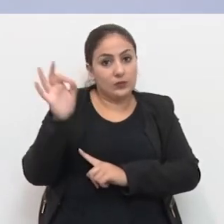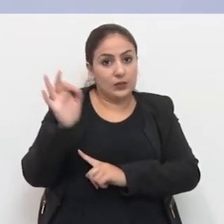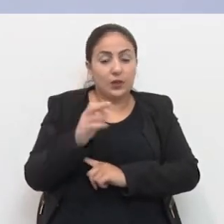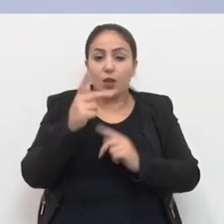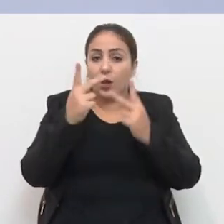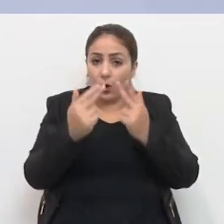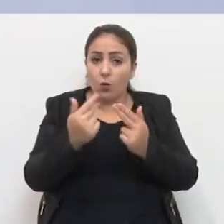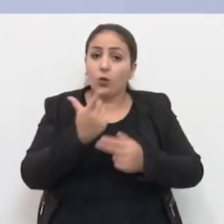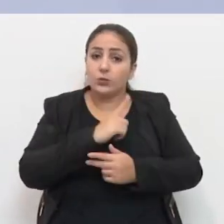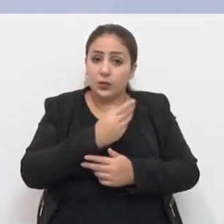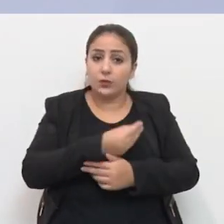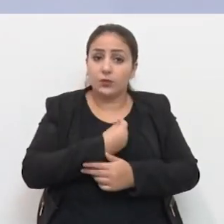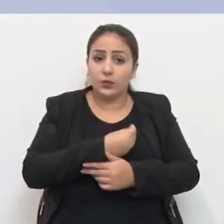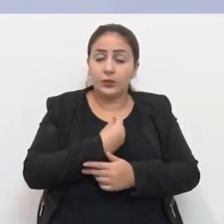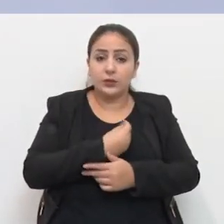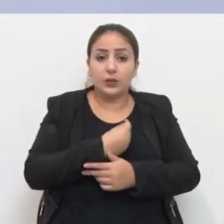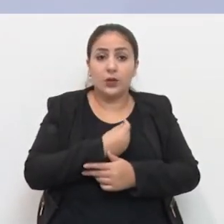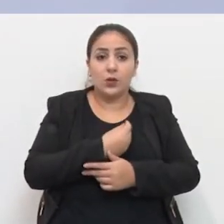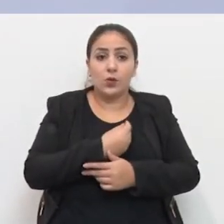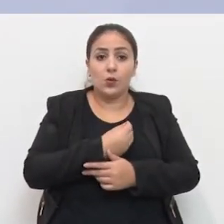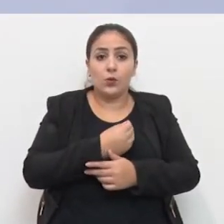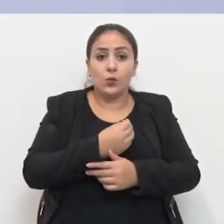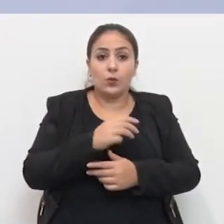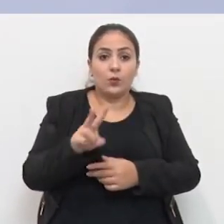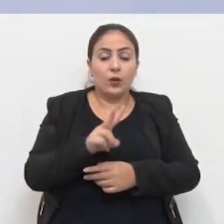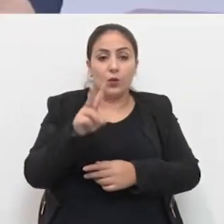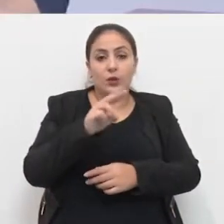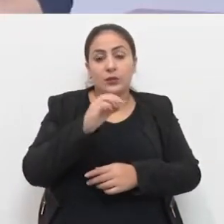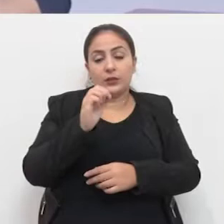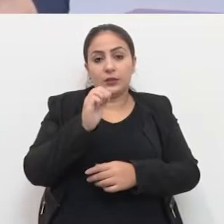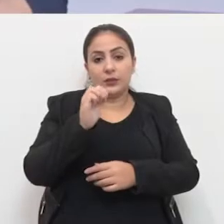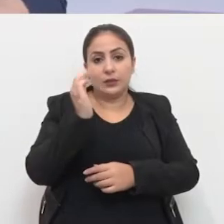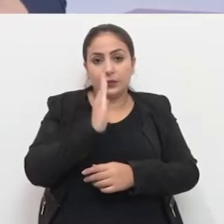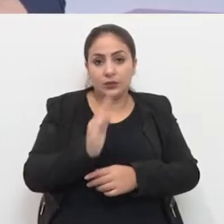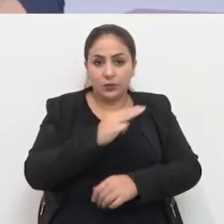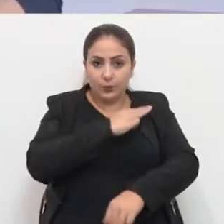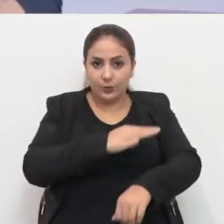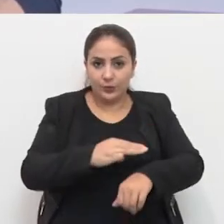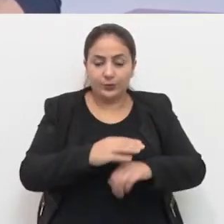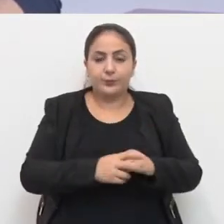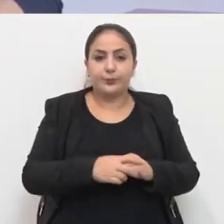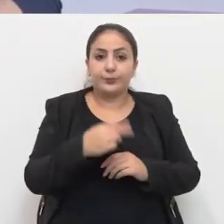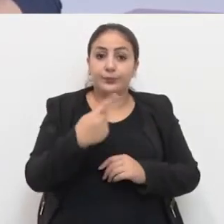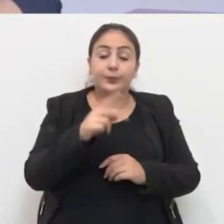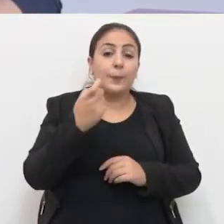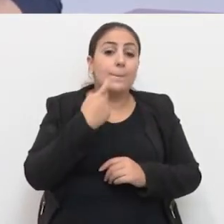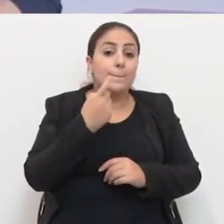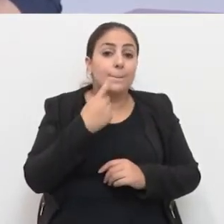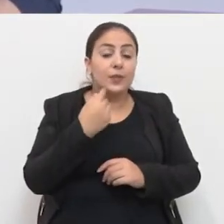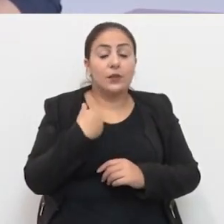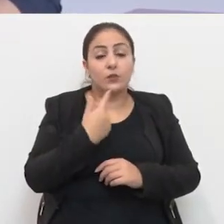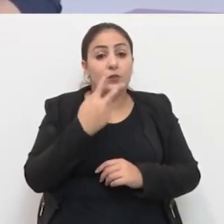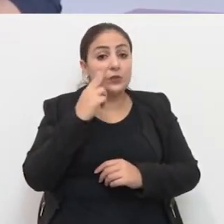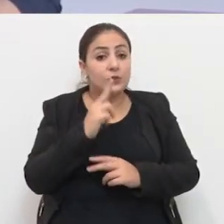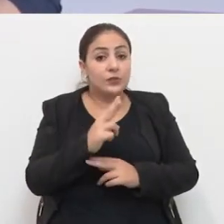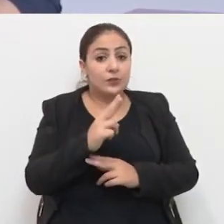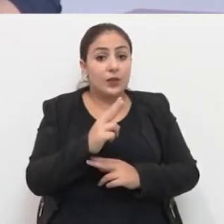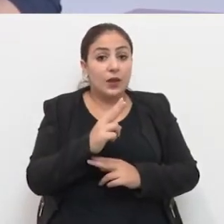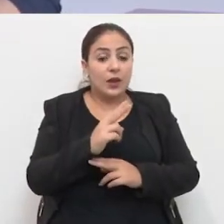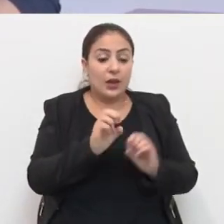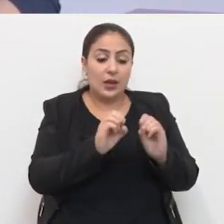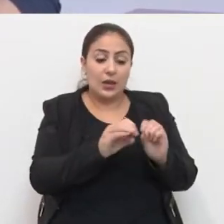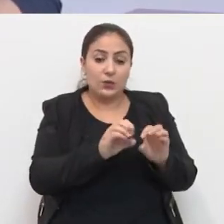6,81%, conforme o piso nacional do magistério. E nesta sexta-feira você assiste ao Educação